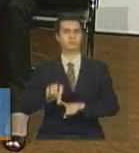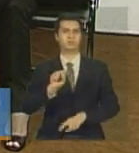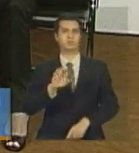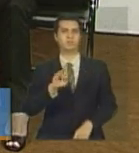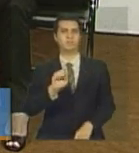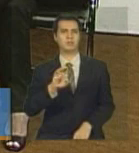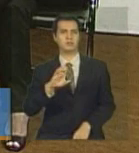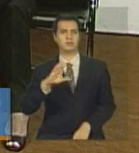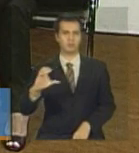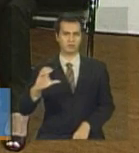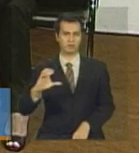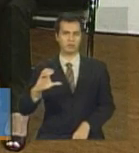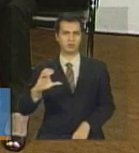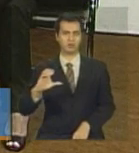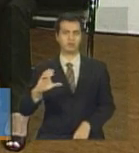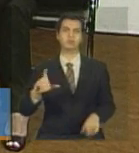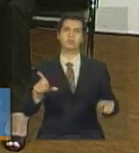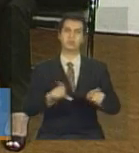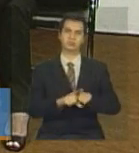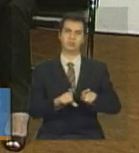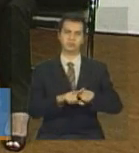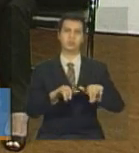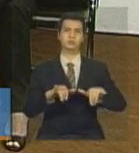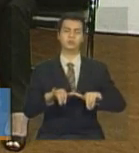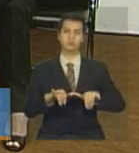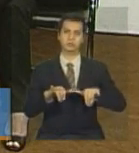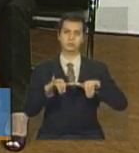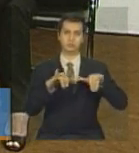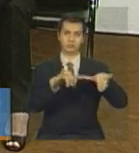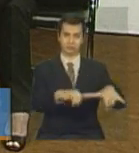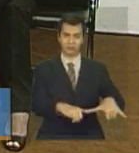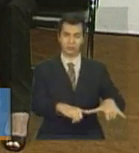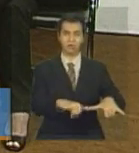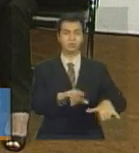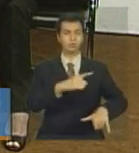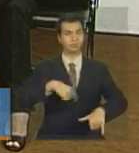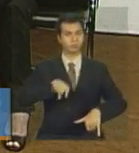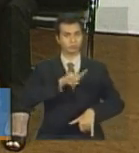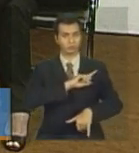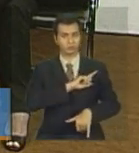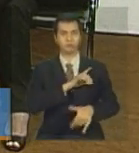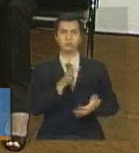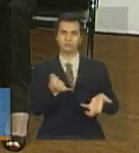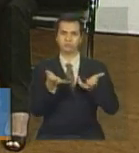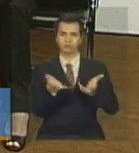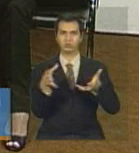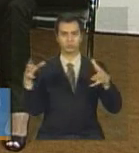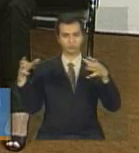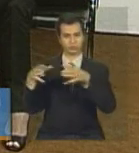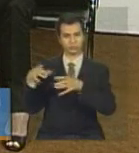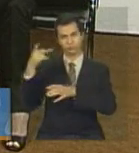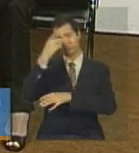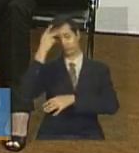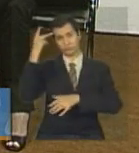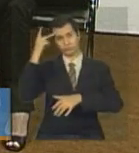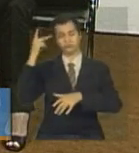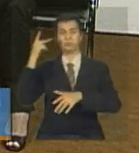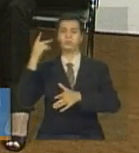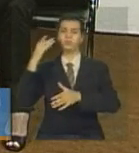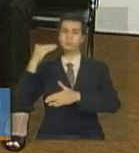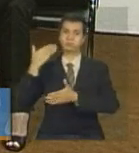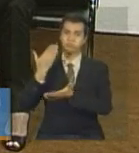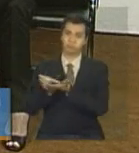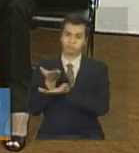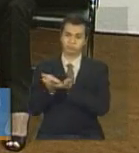Câmara Brasileira de Indústria e Comércio, como a área dos supermercados, que, na medida em que nós capacitarmos esse público terá